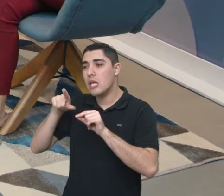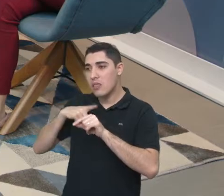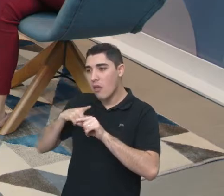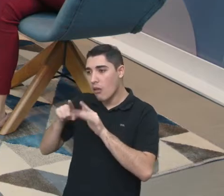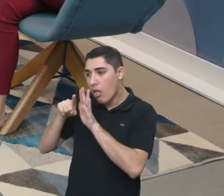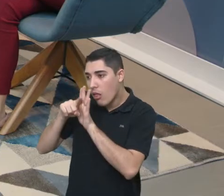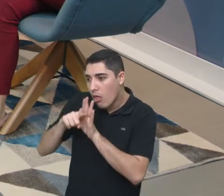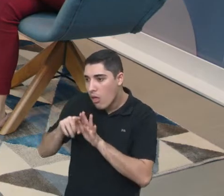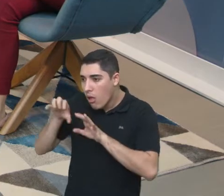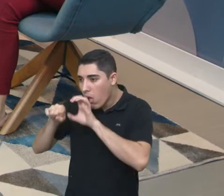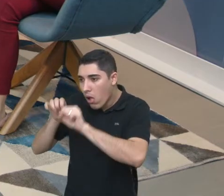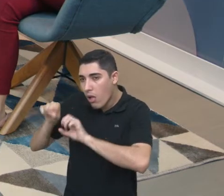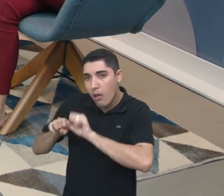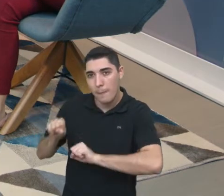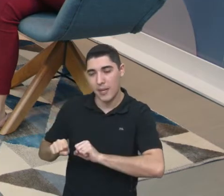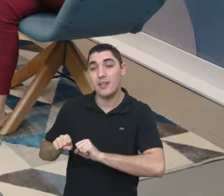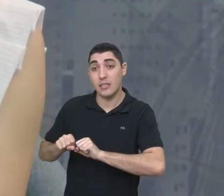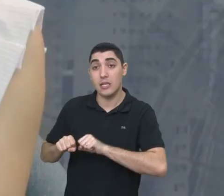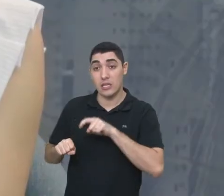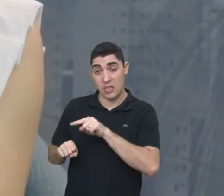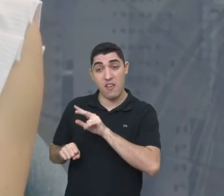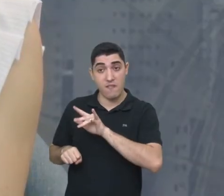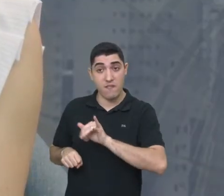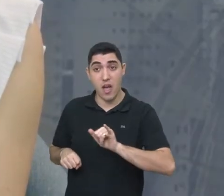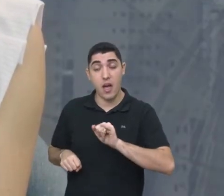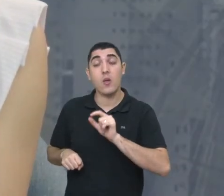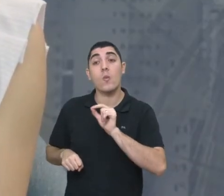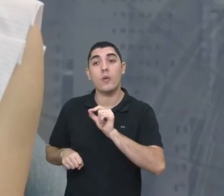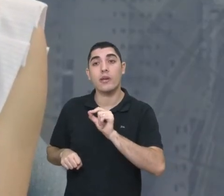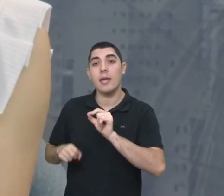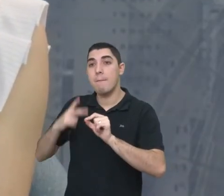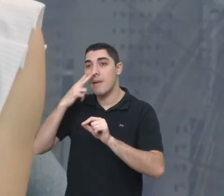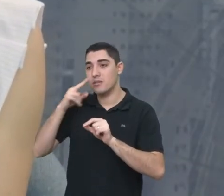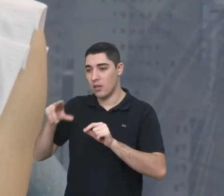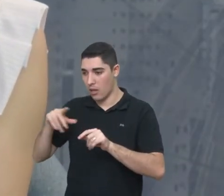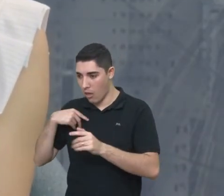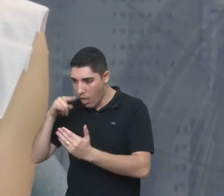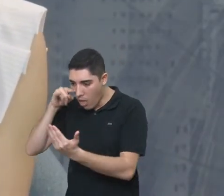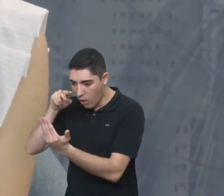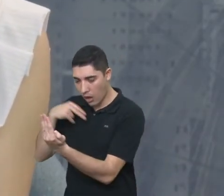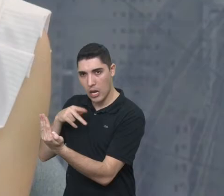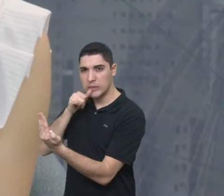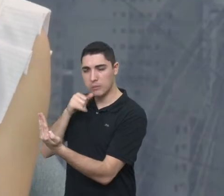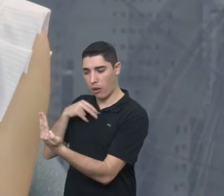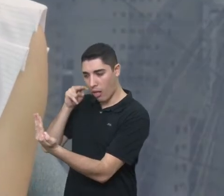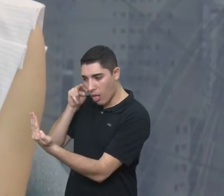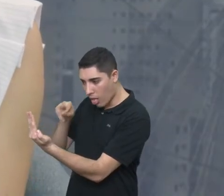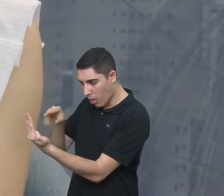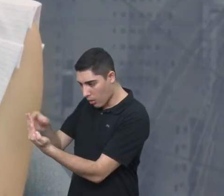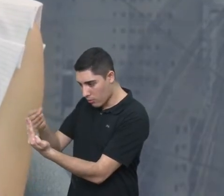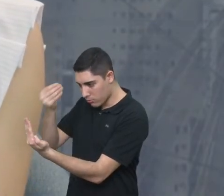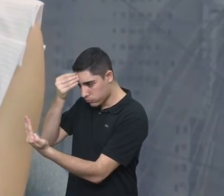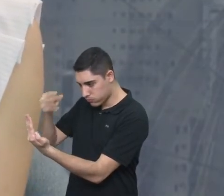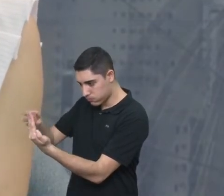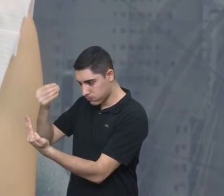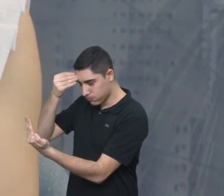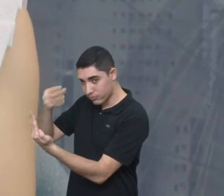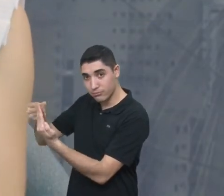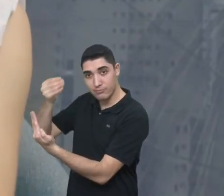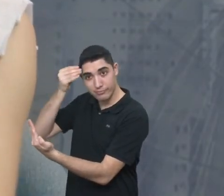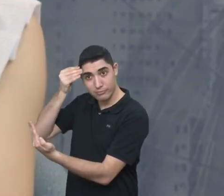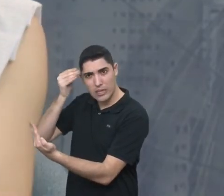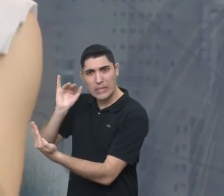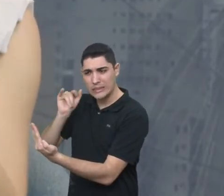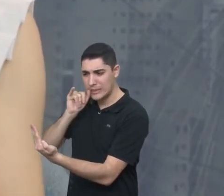gente está muito exposto, ele vai se infiltrando na nossa cabeça, né? Então tem até alguns autores que colocam que